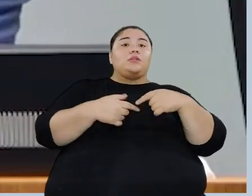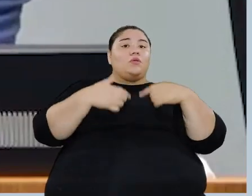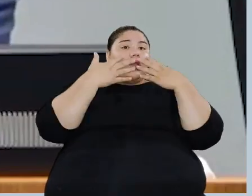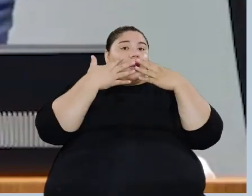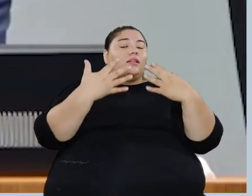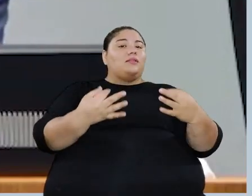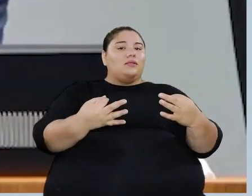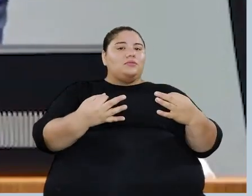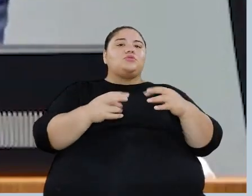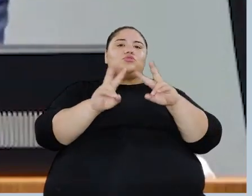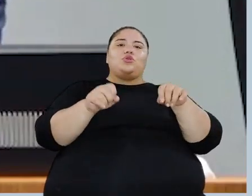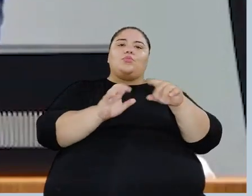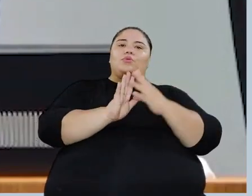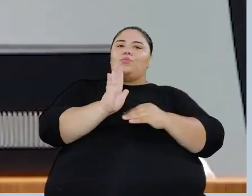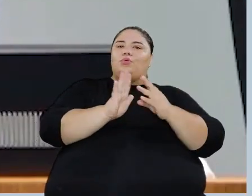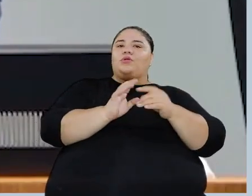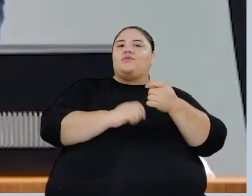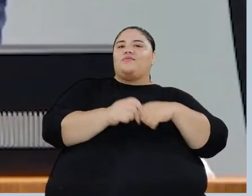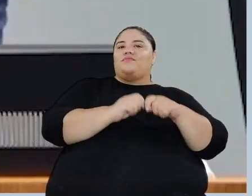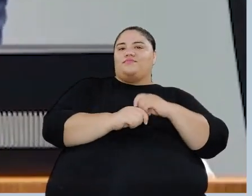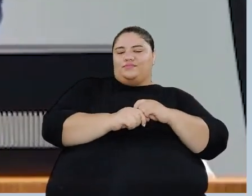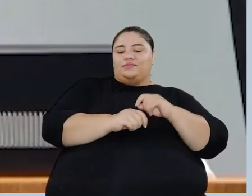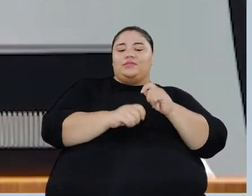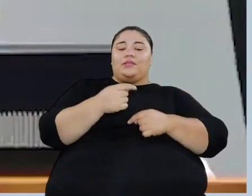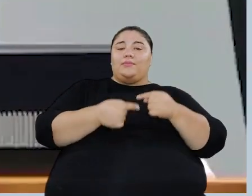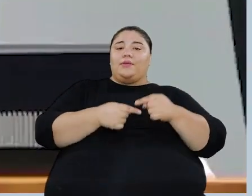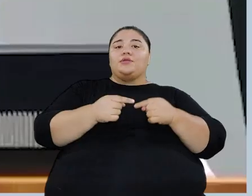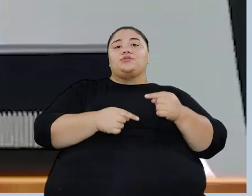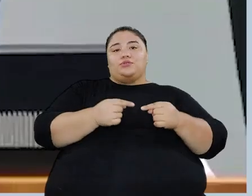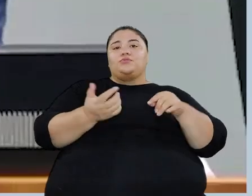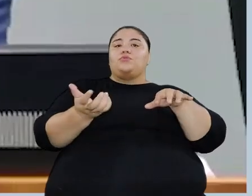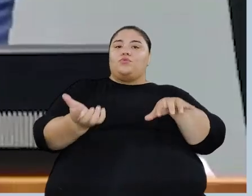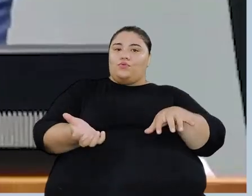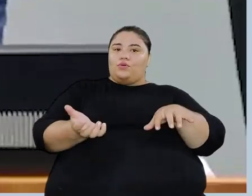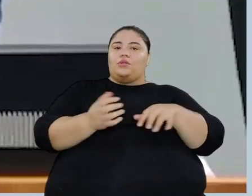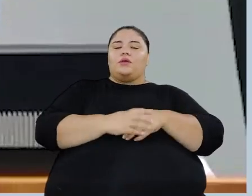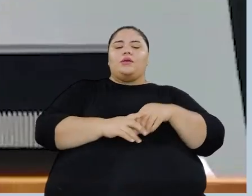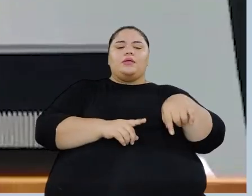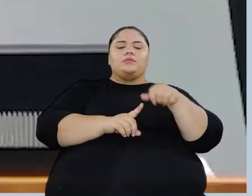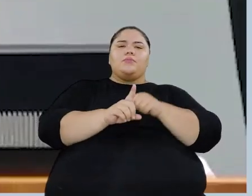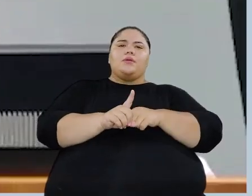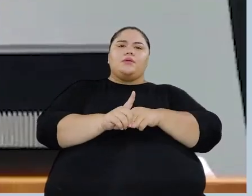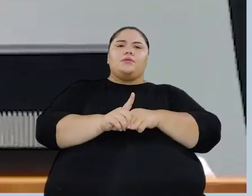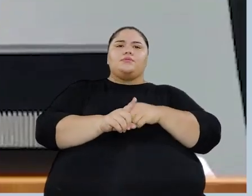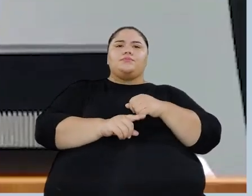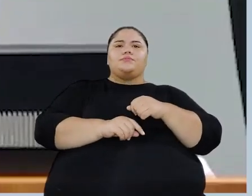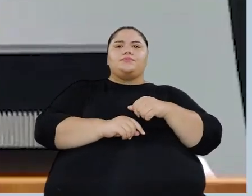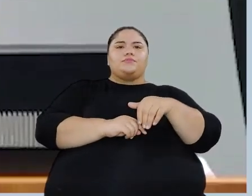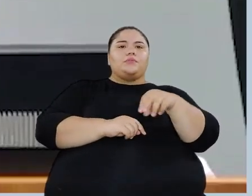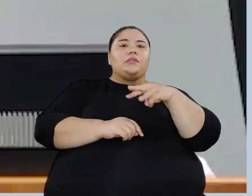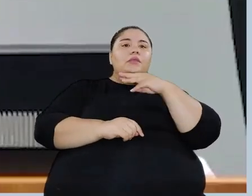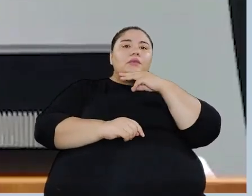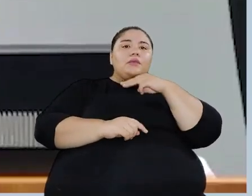uma atenção redobrada sobre o modelo de fiscalização que está sendo debatido no Congresso. Esse mês agora, em maio, nós